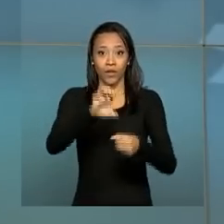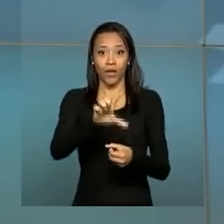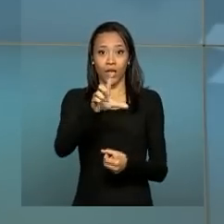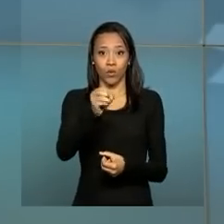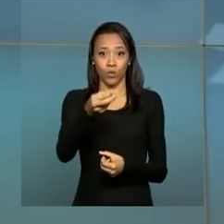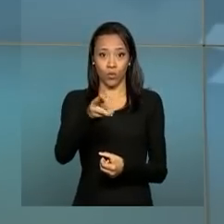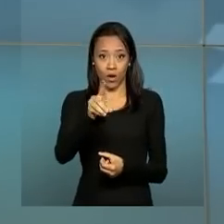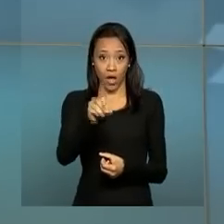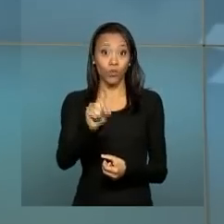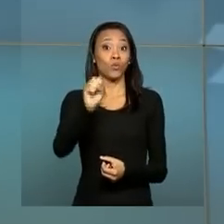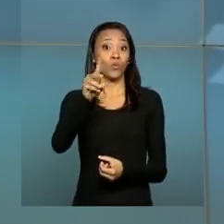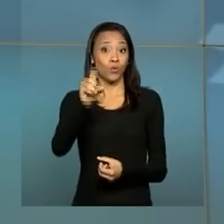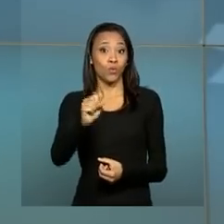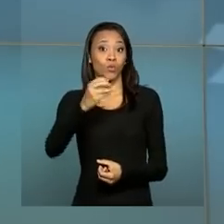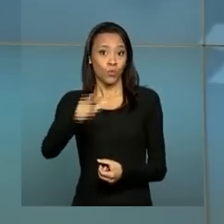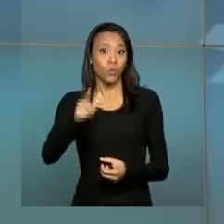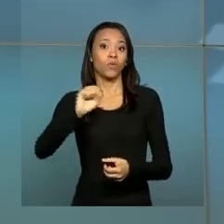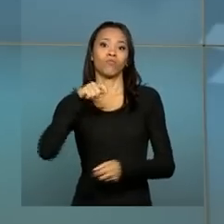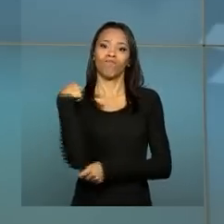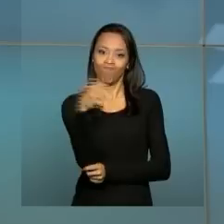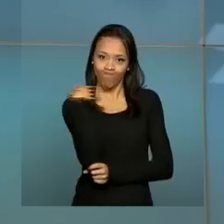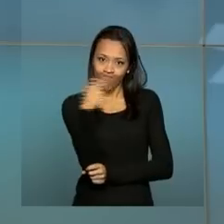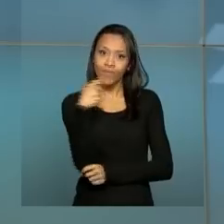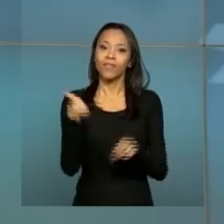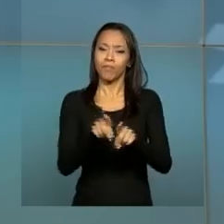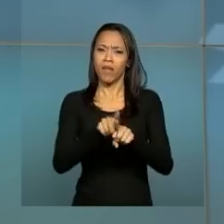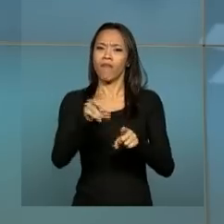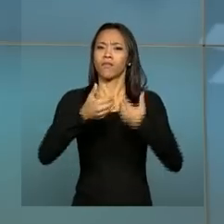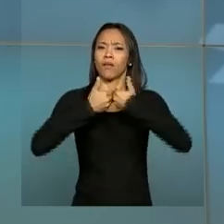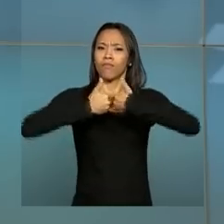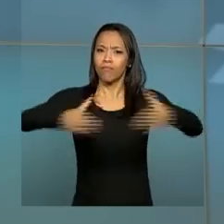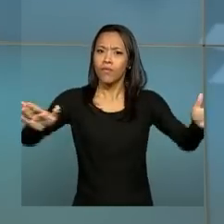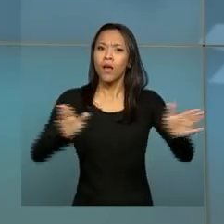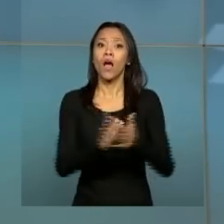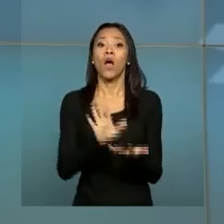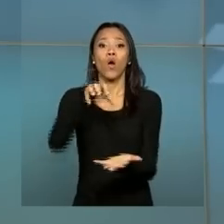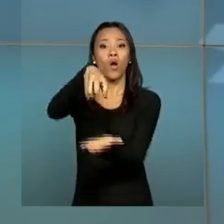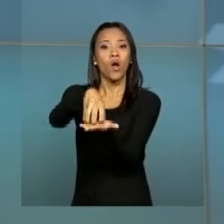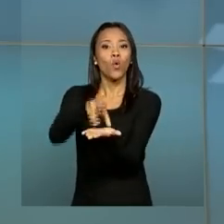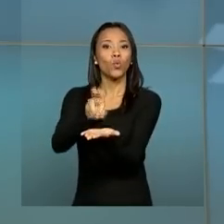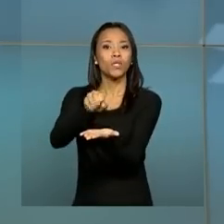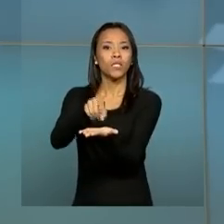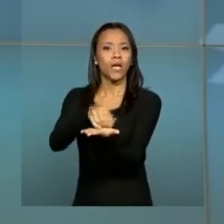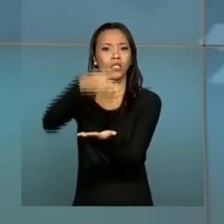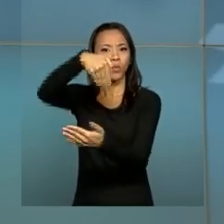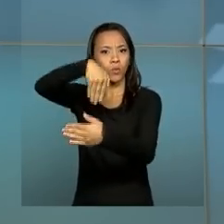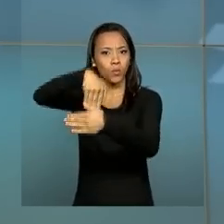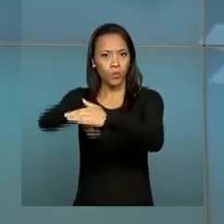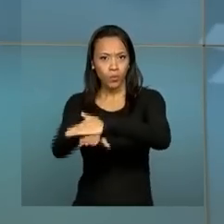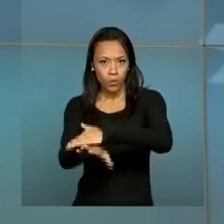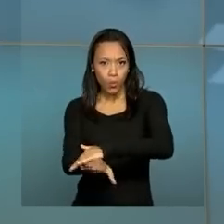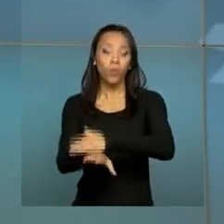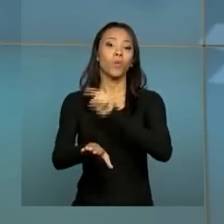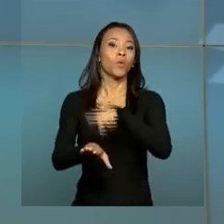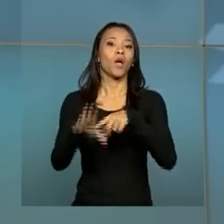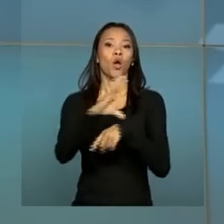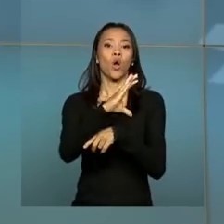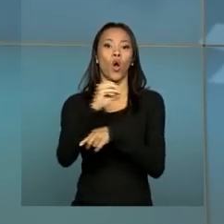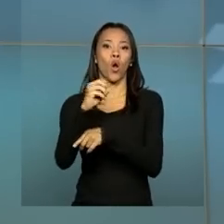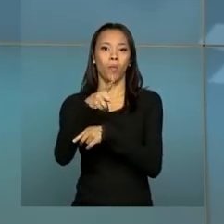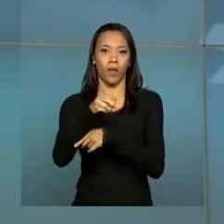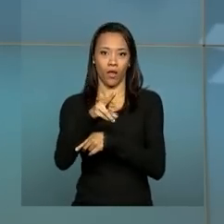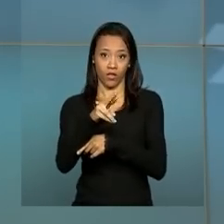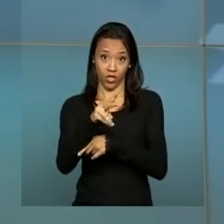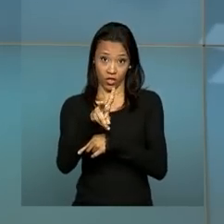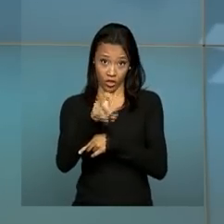eudorado do Sul no Rio Grande do Sul também será inaugurada a unidade de secagem e armazenamento da cooperativa Regional dos